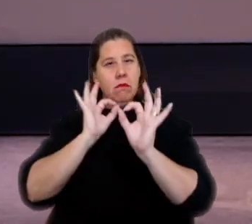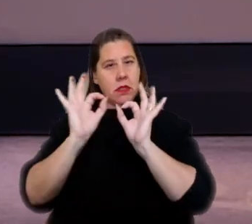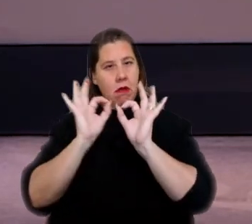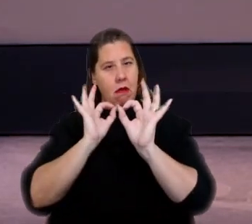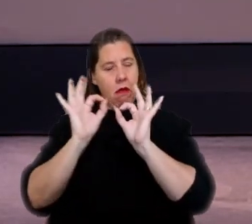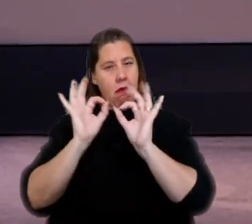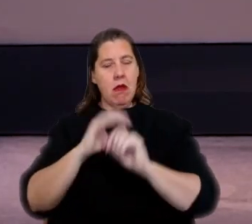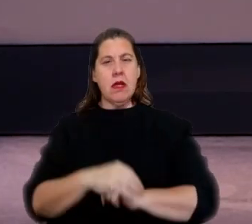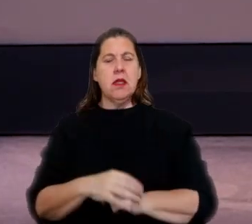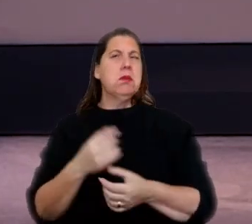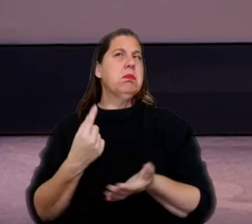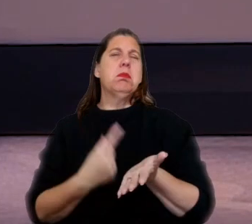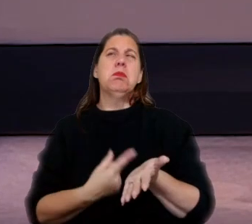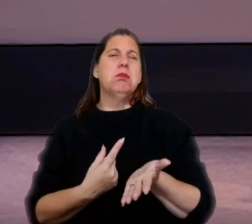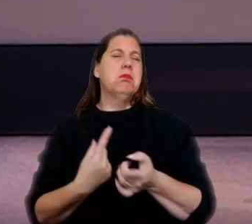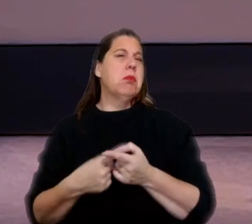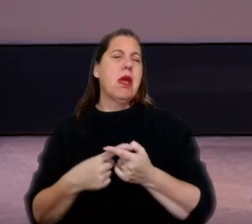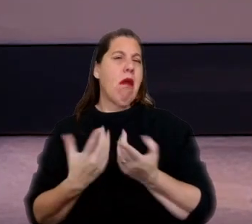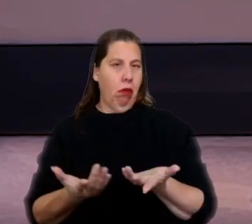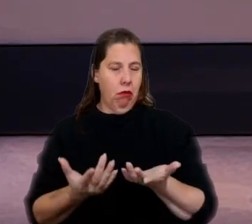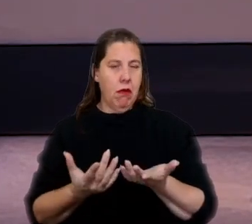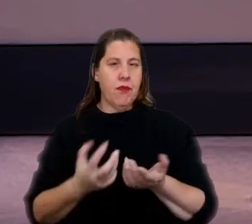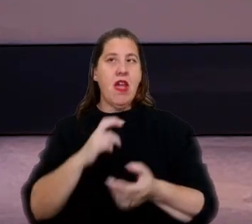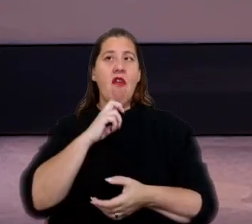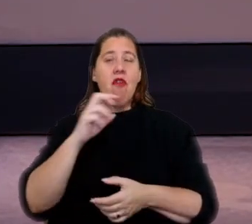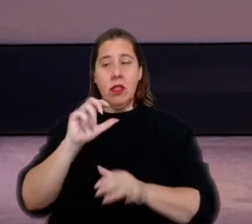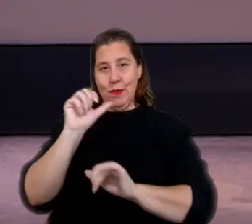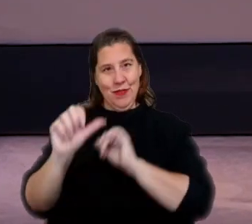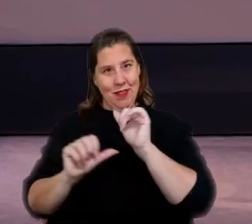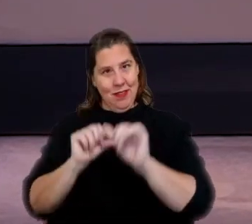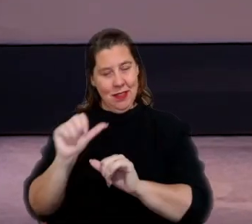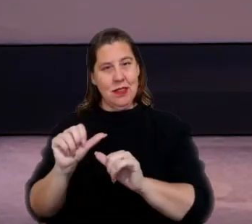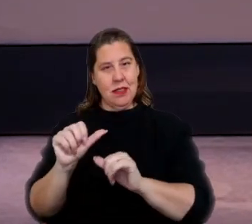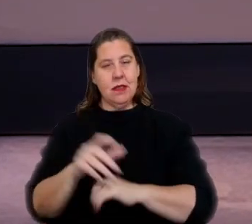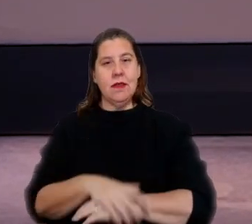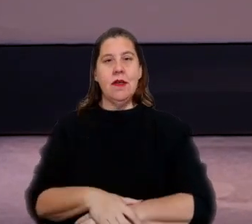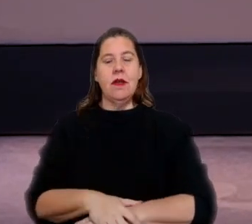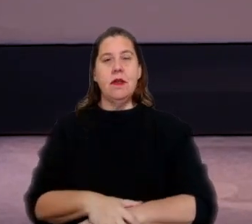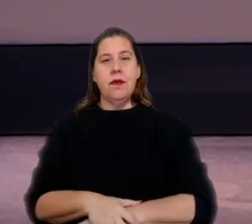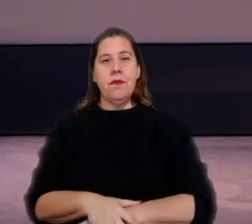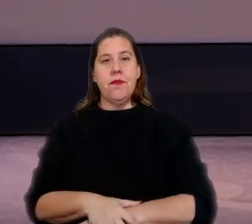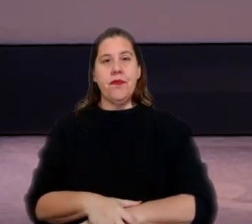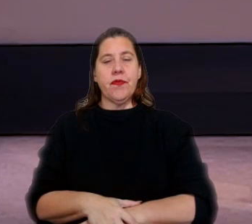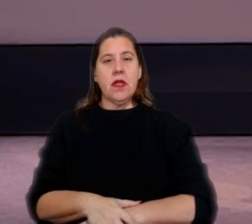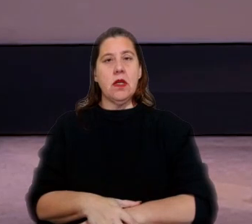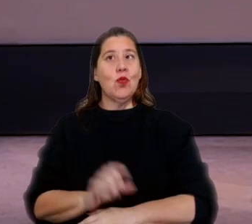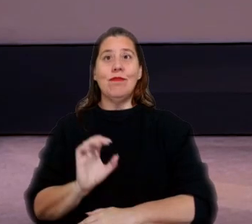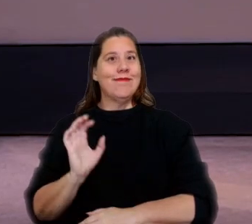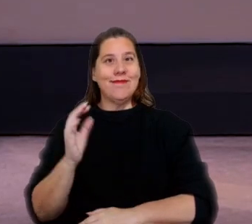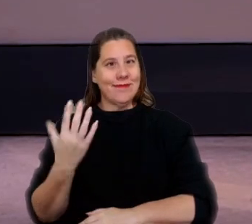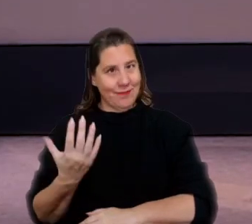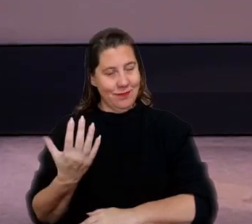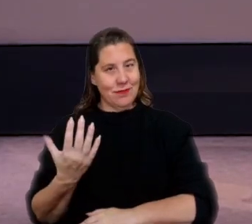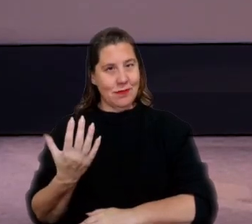psicanálise, e por quê, né? Então, essa mudança de voz, às vezes, ela